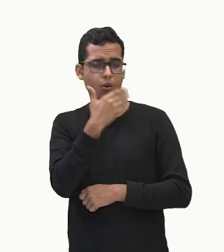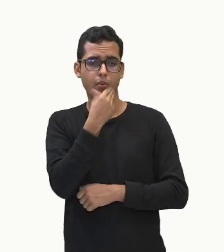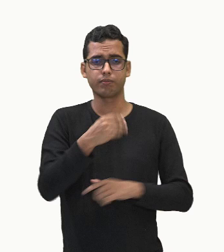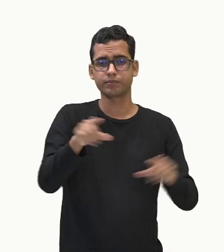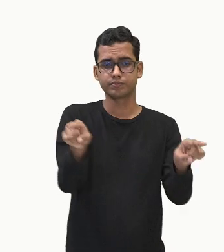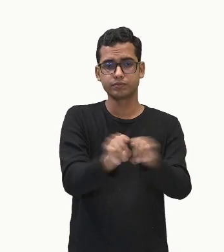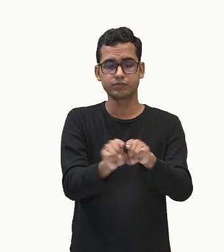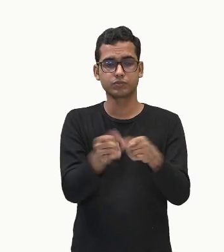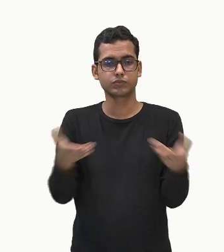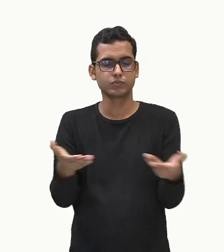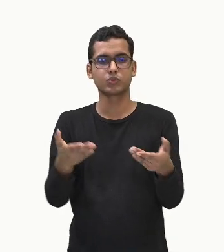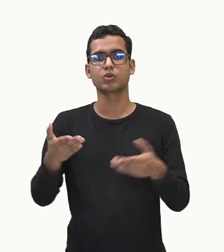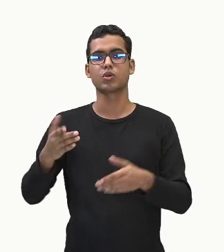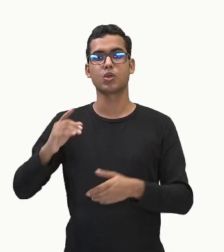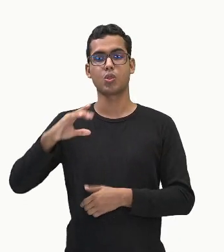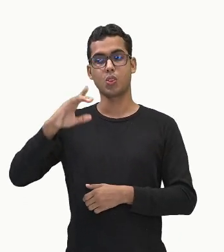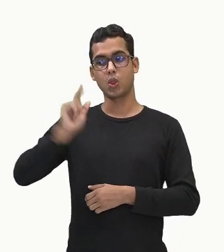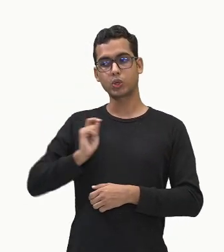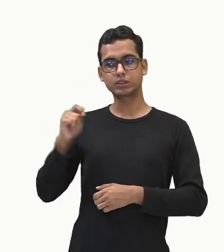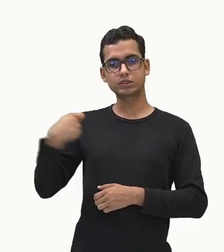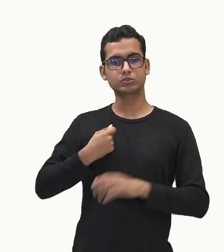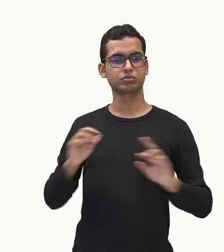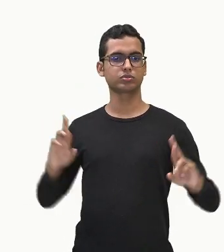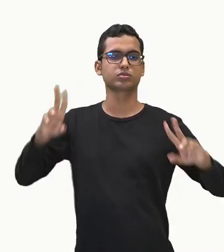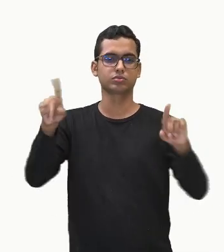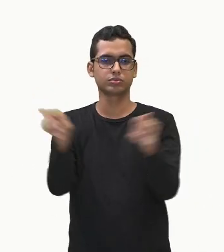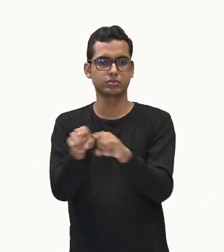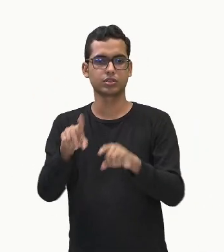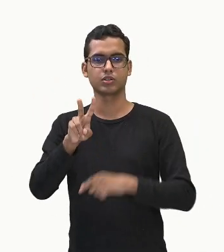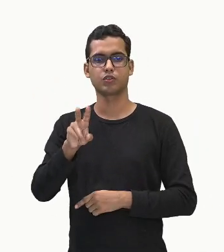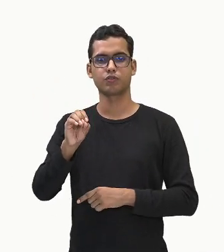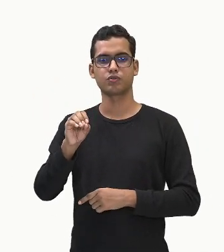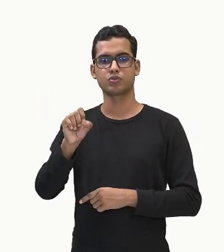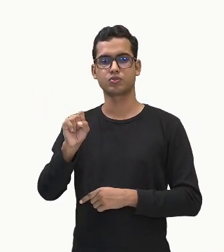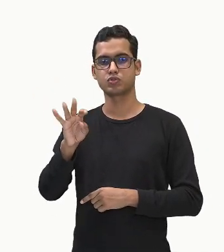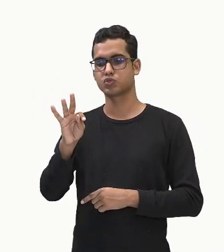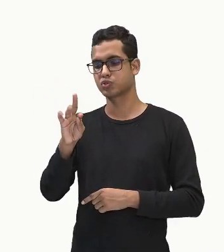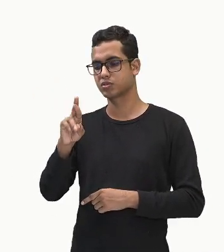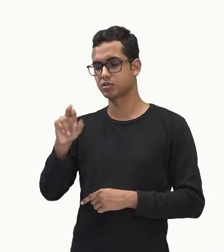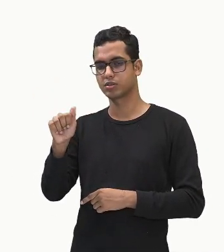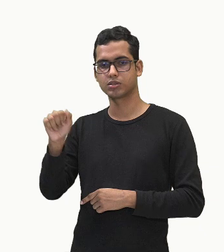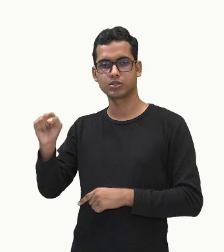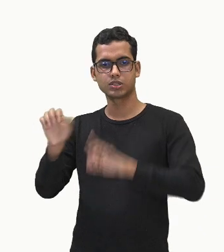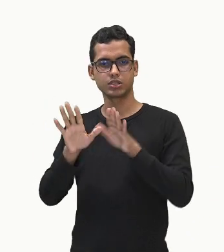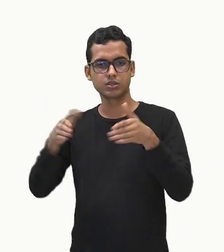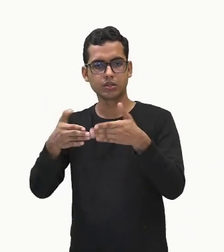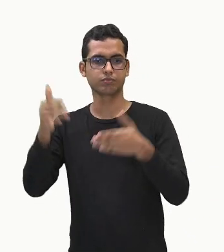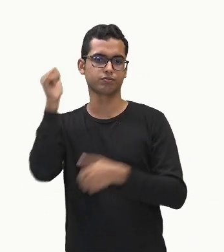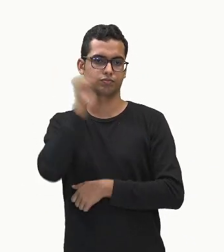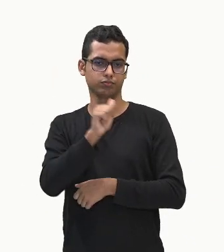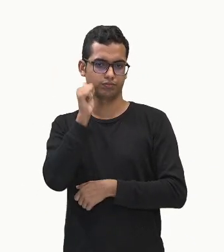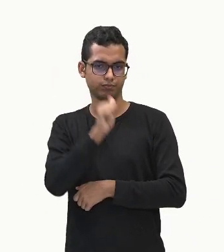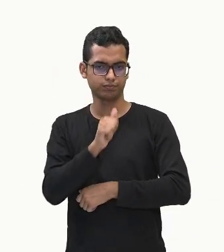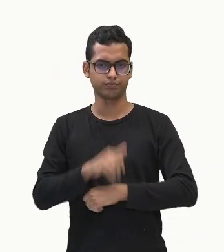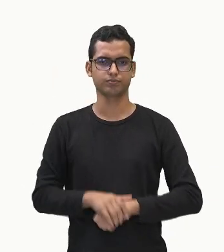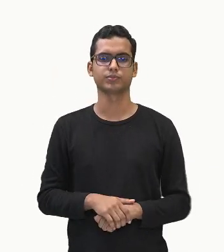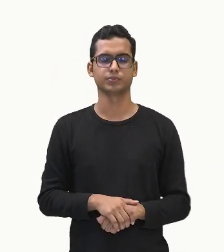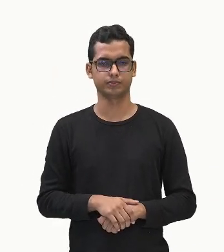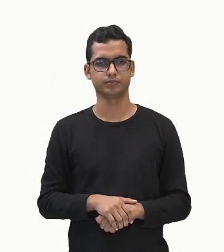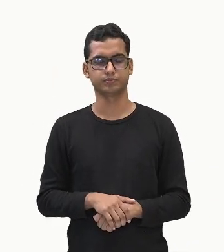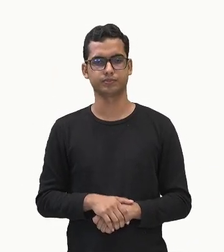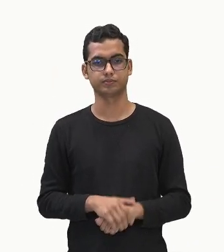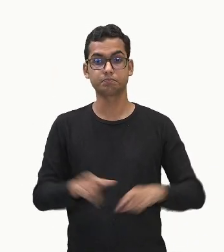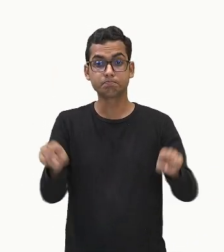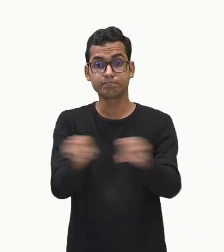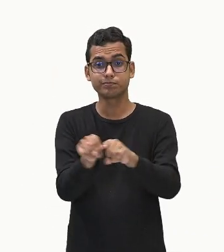o vosotras, que é específico para as mulheres. E aí temos também a